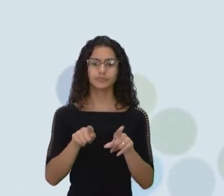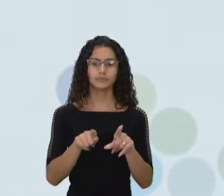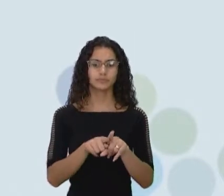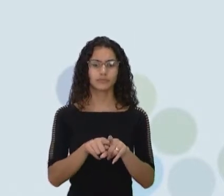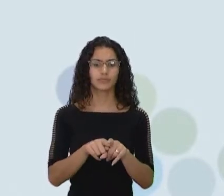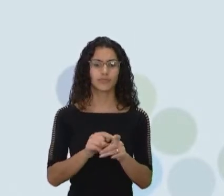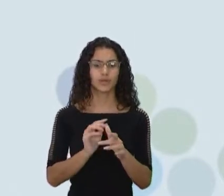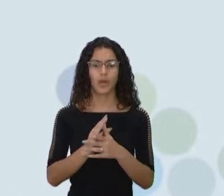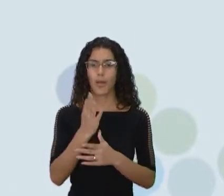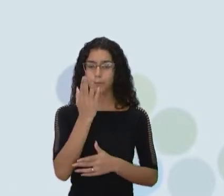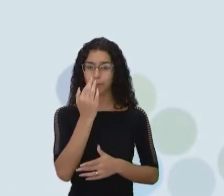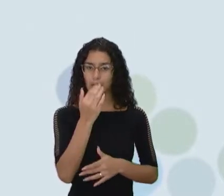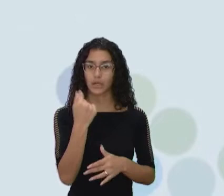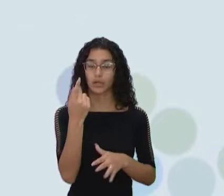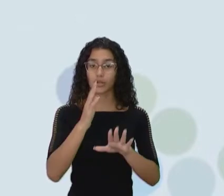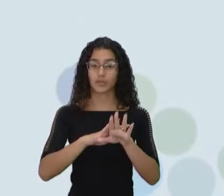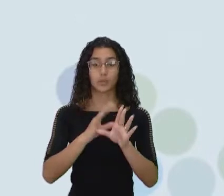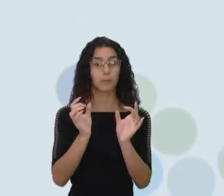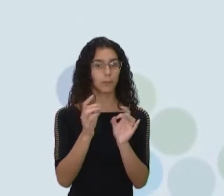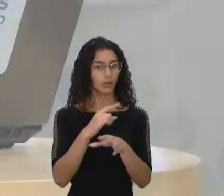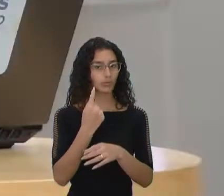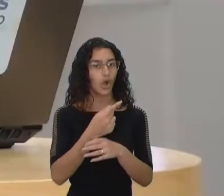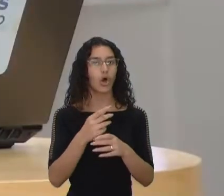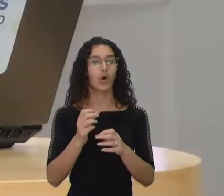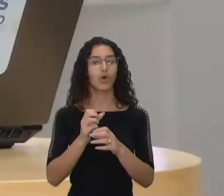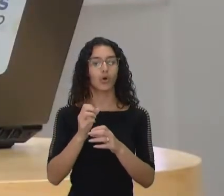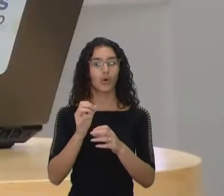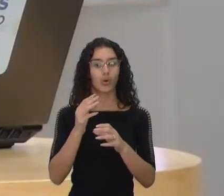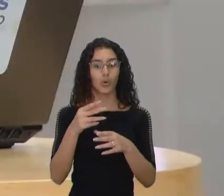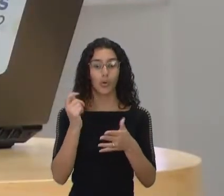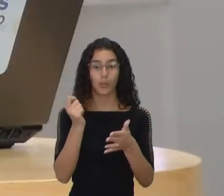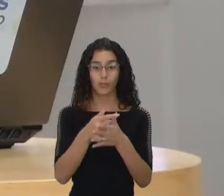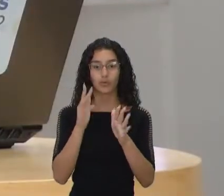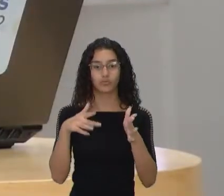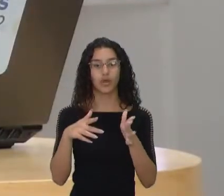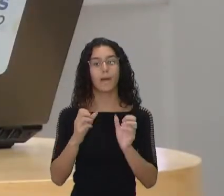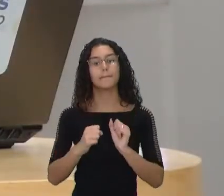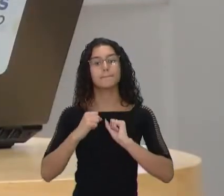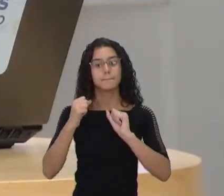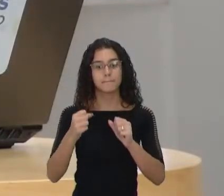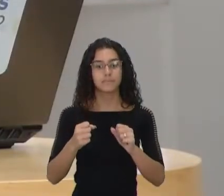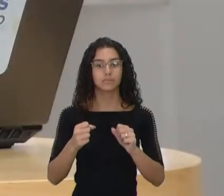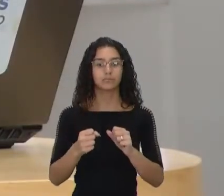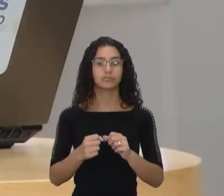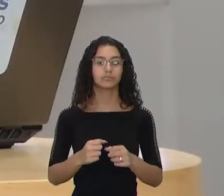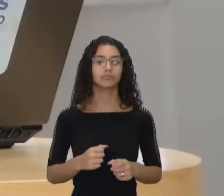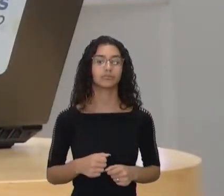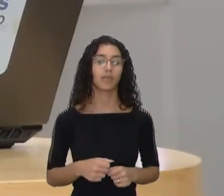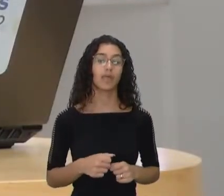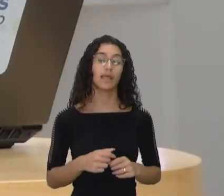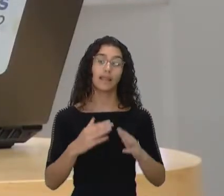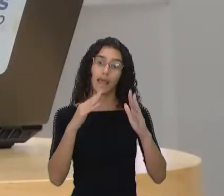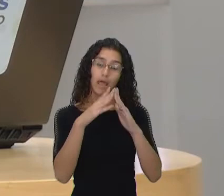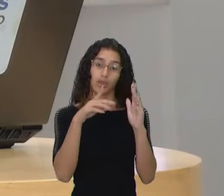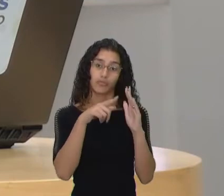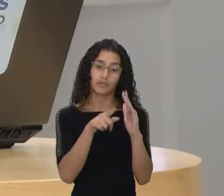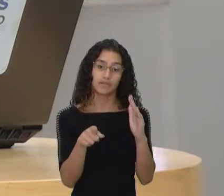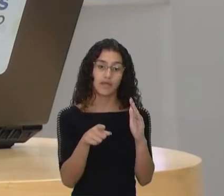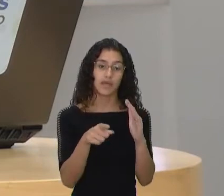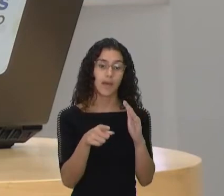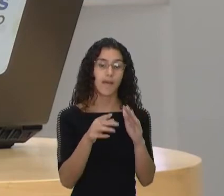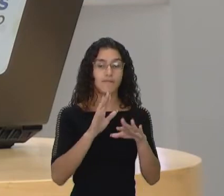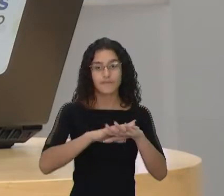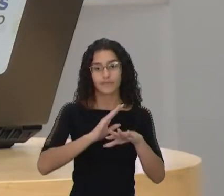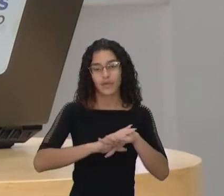pensando nessa papinha, a gente fez pronta, a gente comprou ela pronta. Óbvio que pode ser industrializada. Né? Que na casa de vocês, a papinha